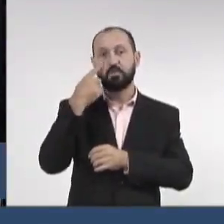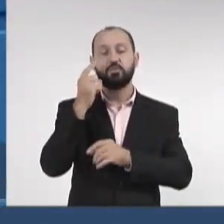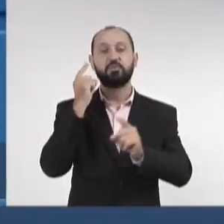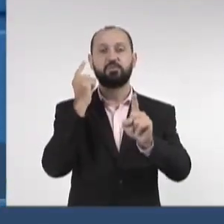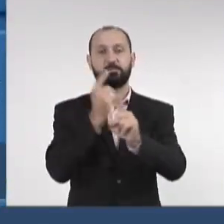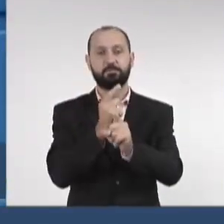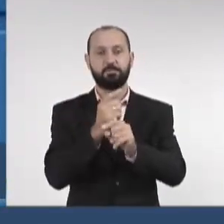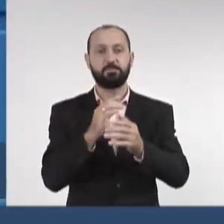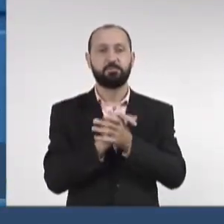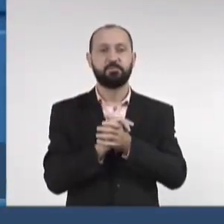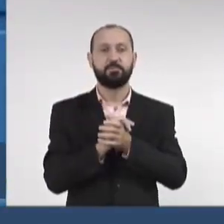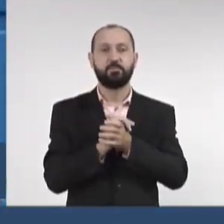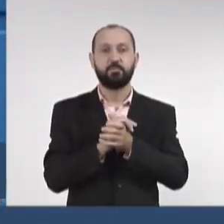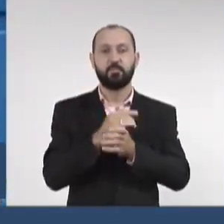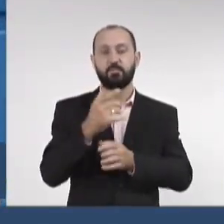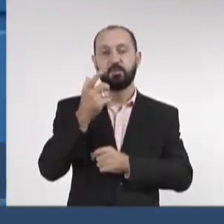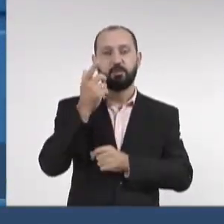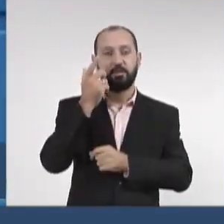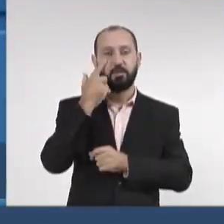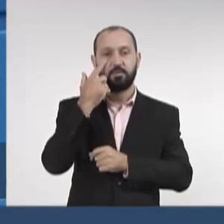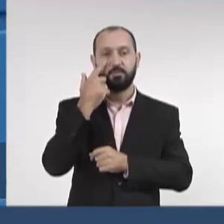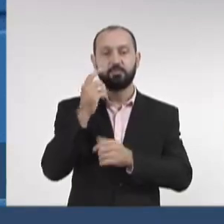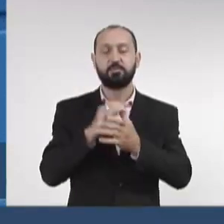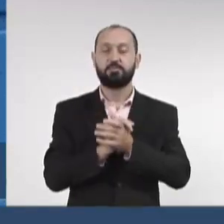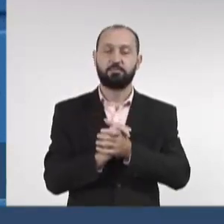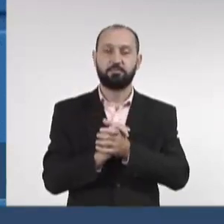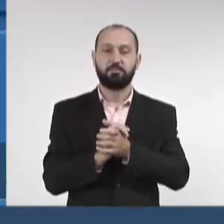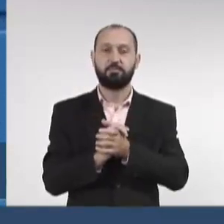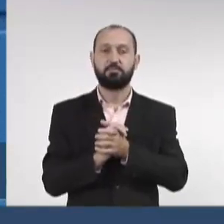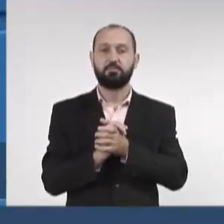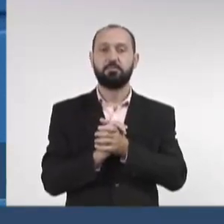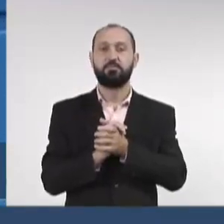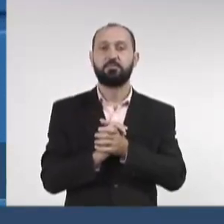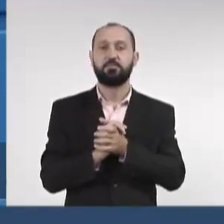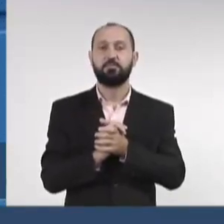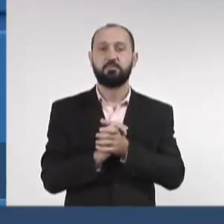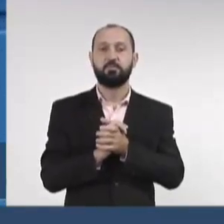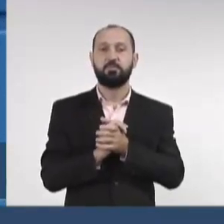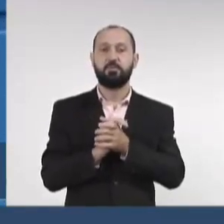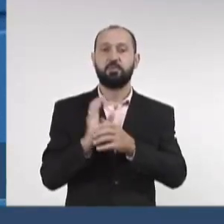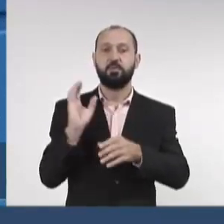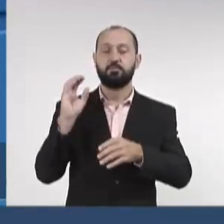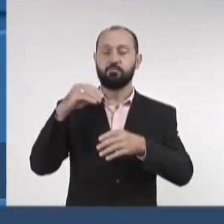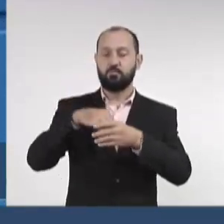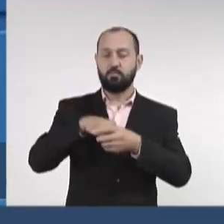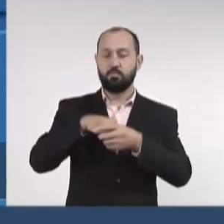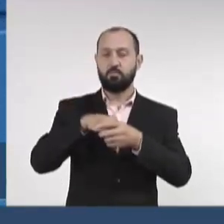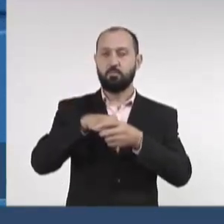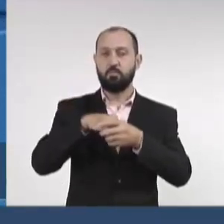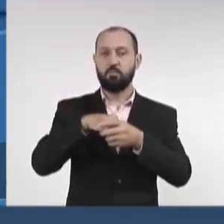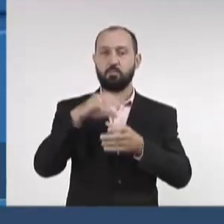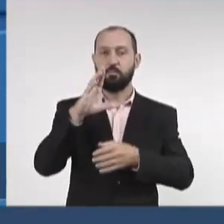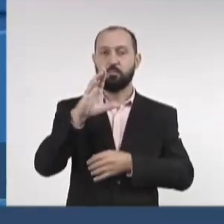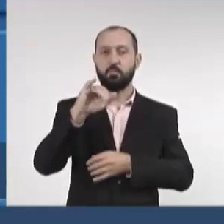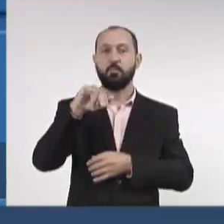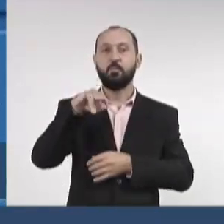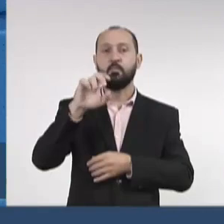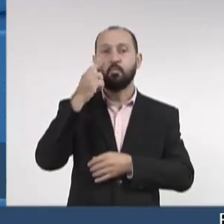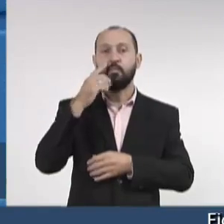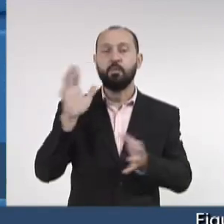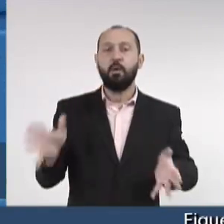não acreditam se no futuro as comunidades indígenas forem retiradas das terras, se elas